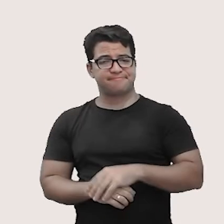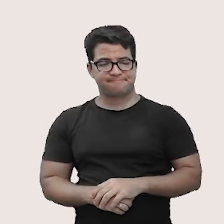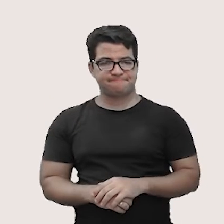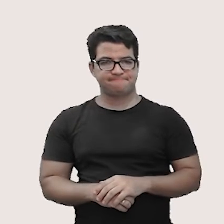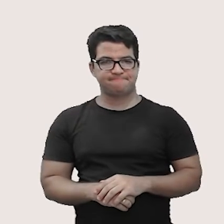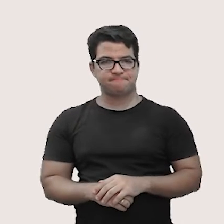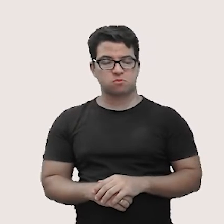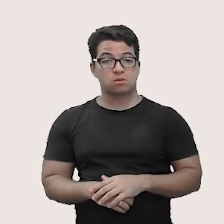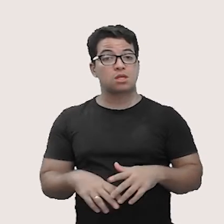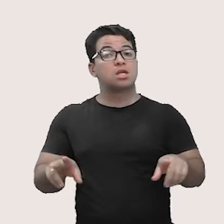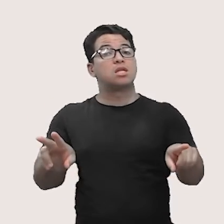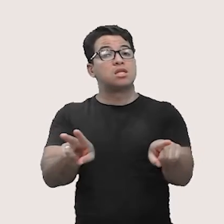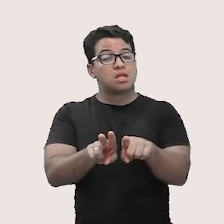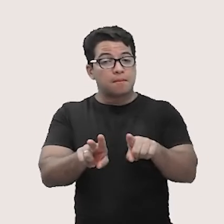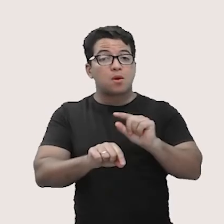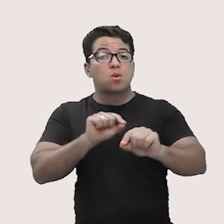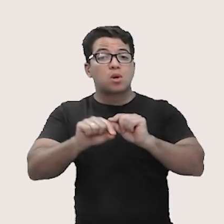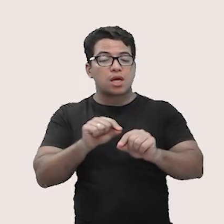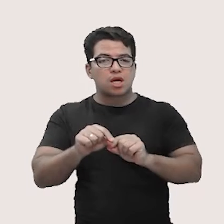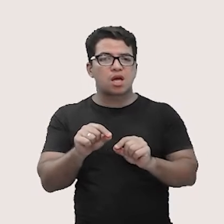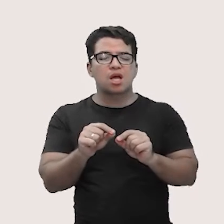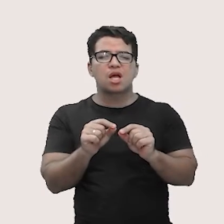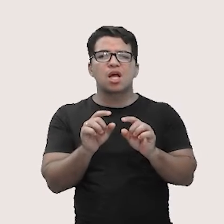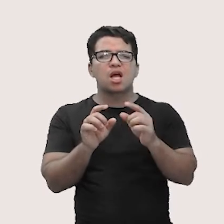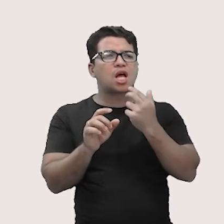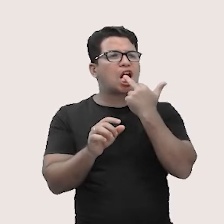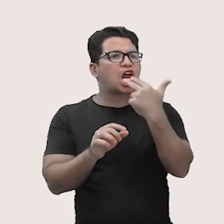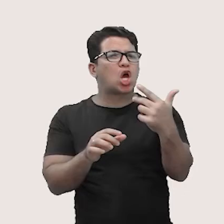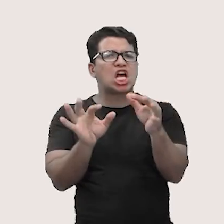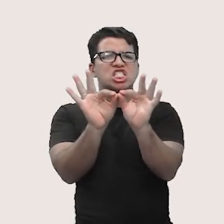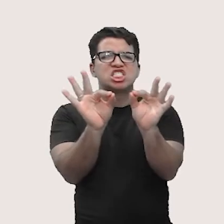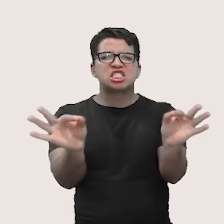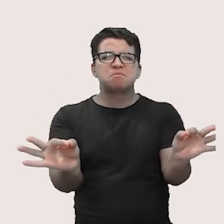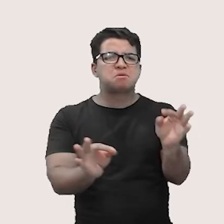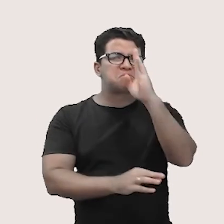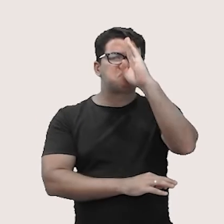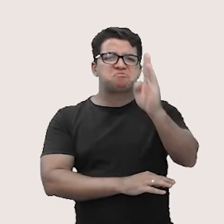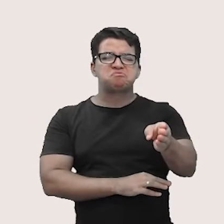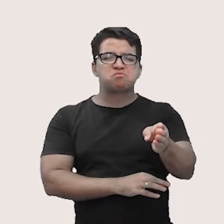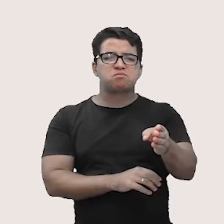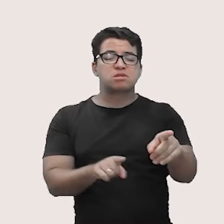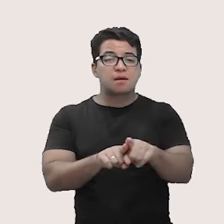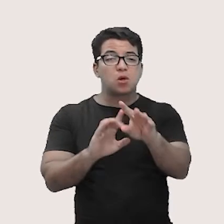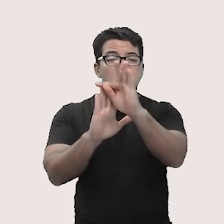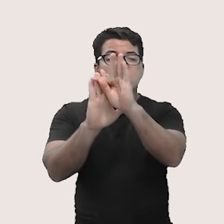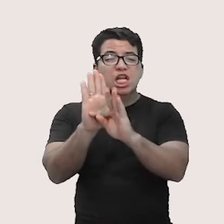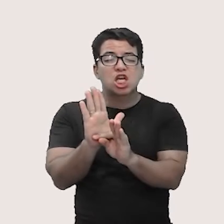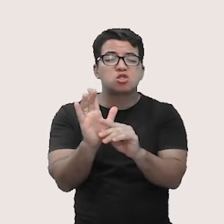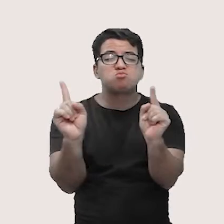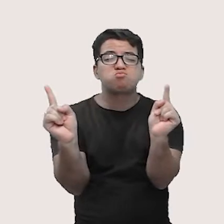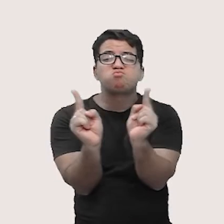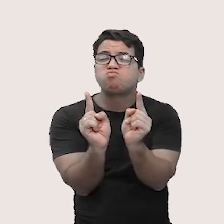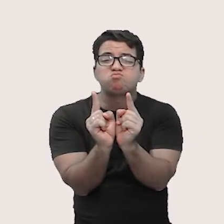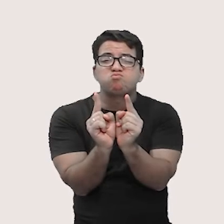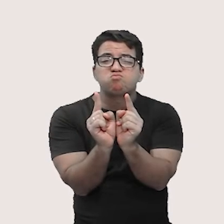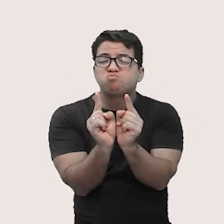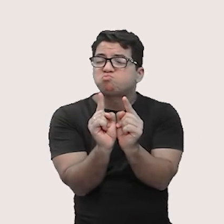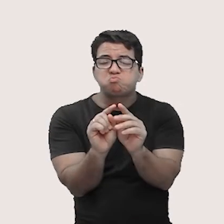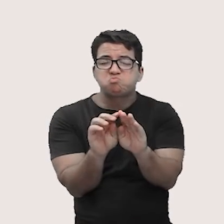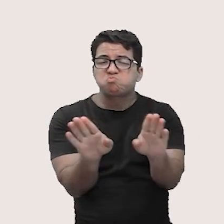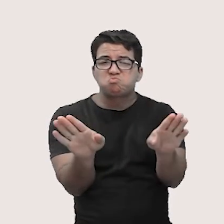just do it, apenas façam. Textos relativamente curtos, não tem um texto extenso aí.